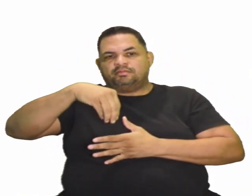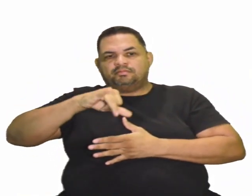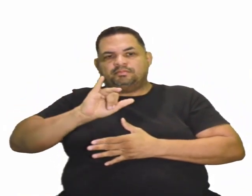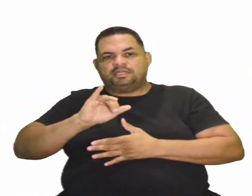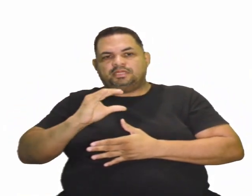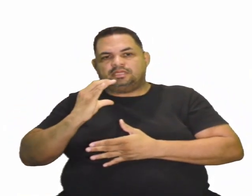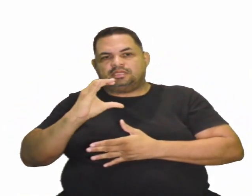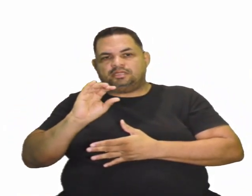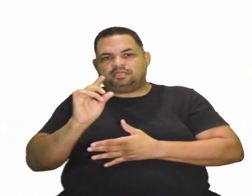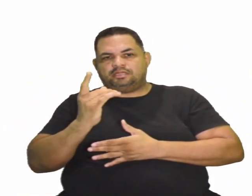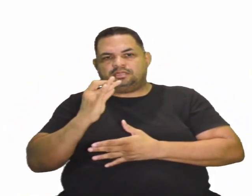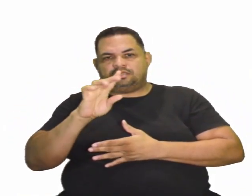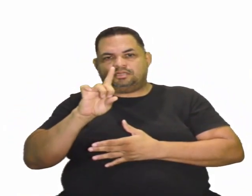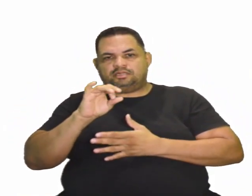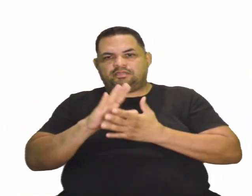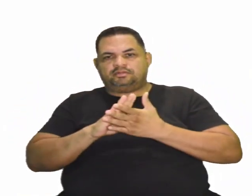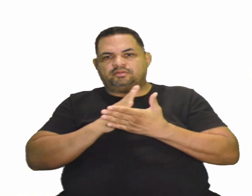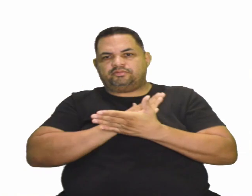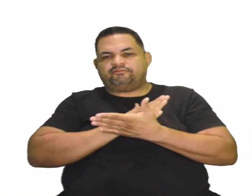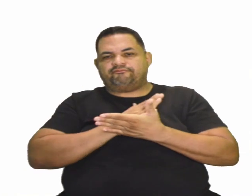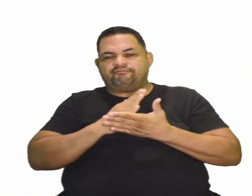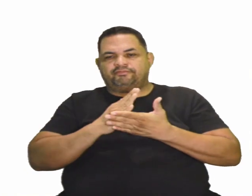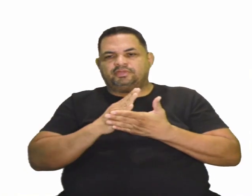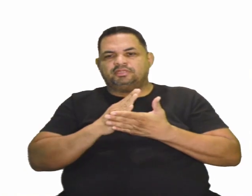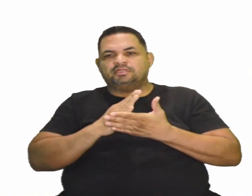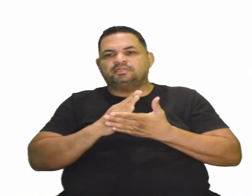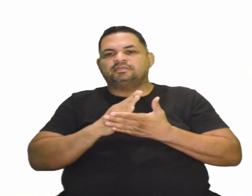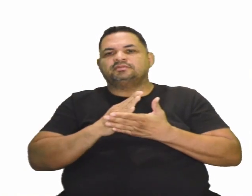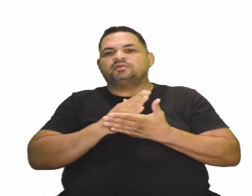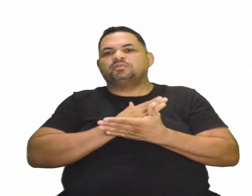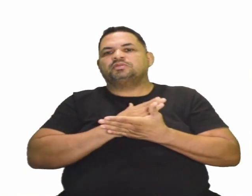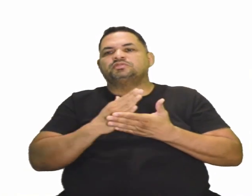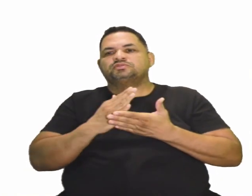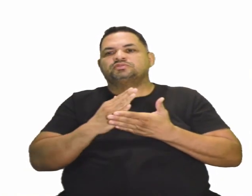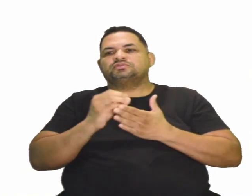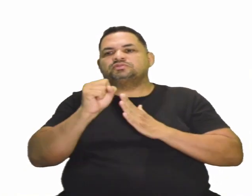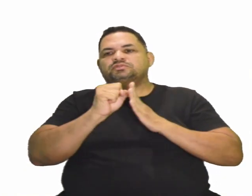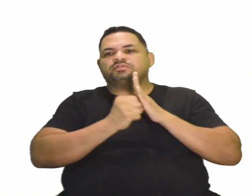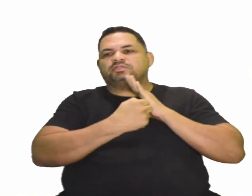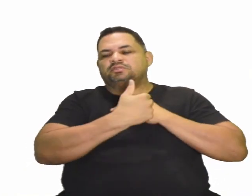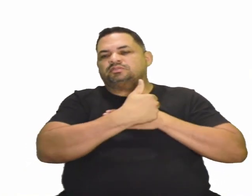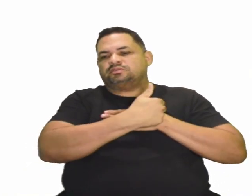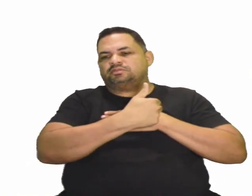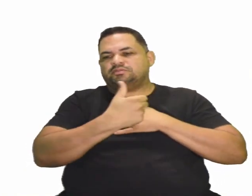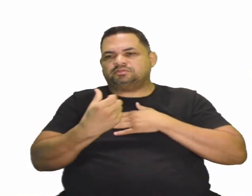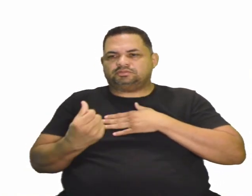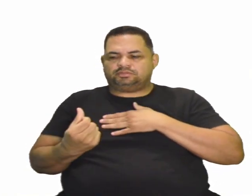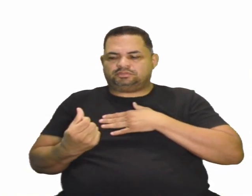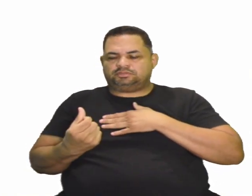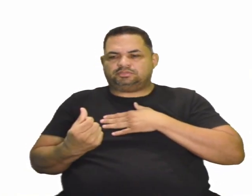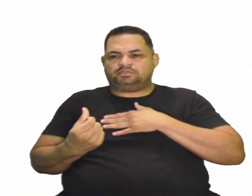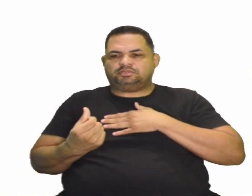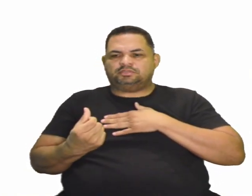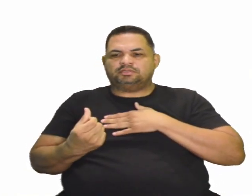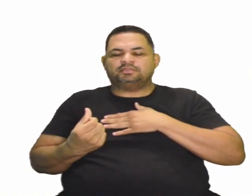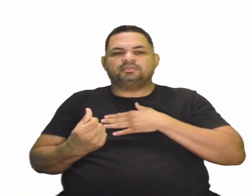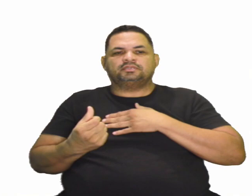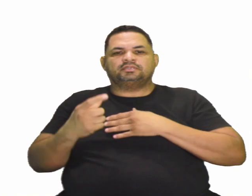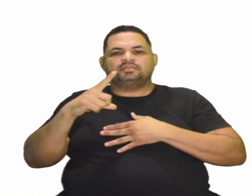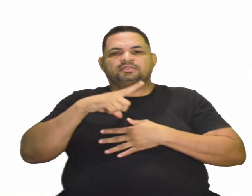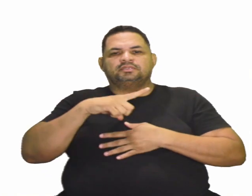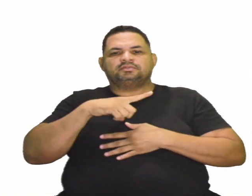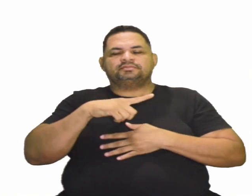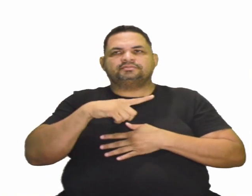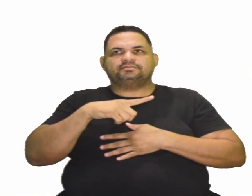do século XVI. Então, aqui vocês estão vendo uma pequena obra, né? Tem várias